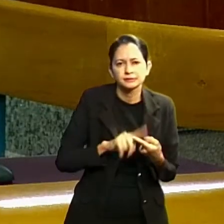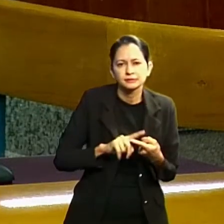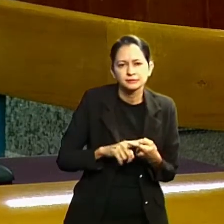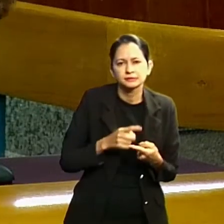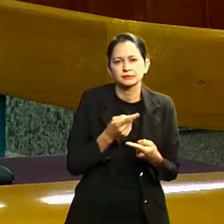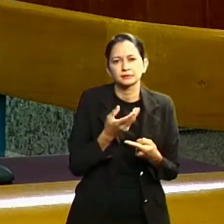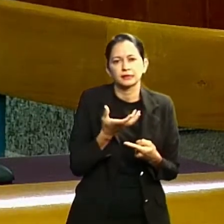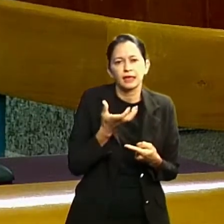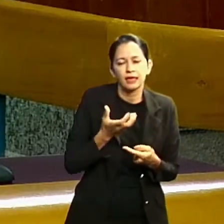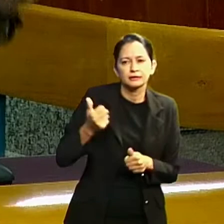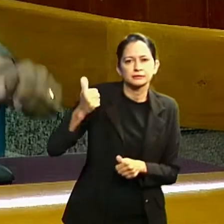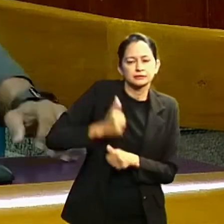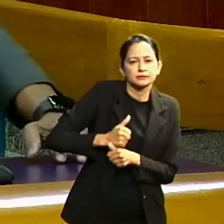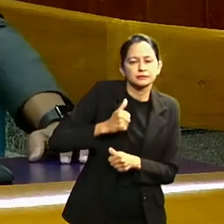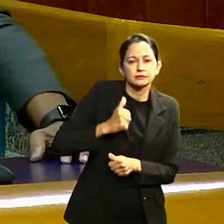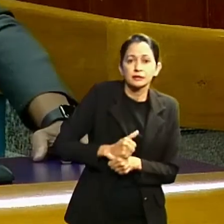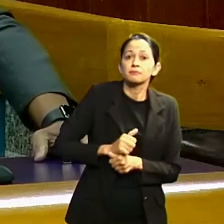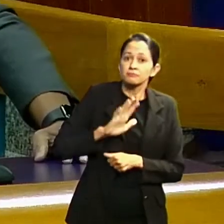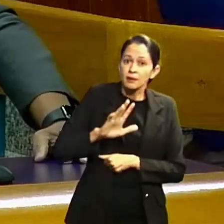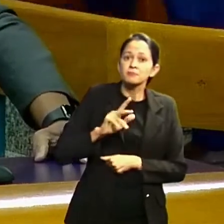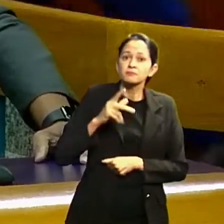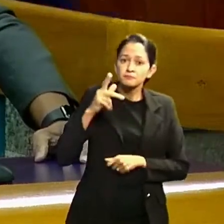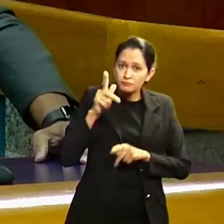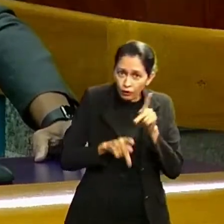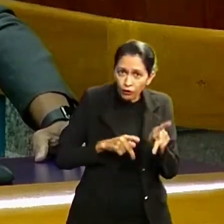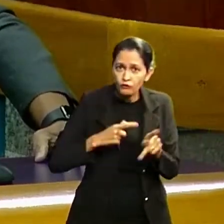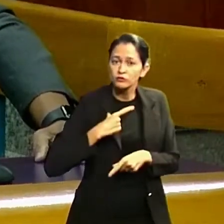raptar o meu mandato que o povo me entregou na mão.